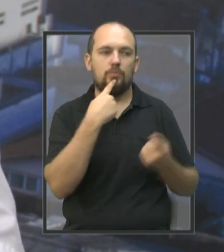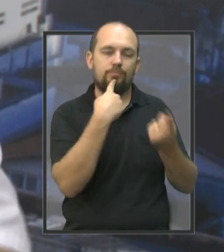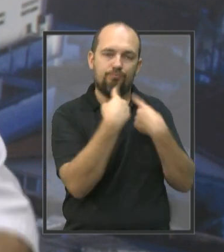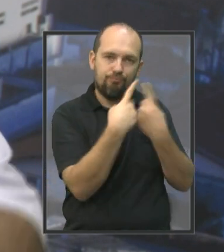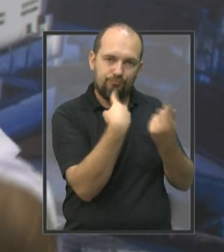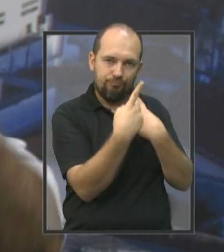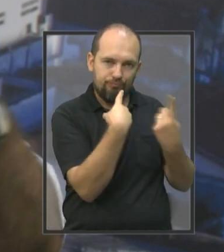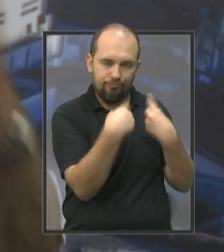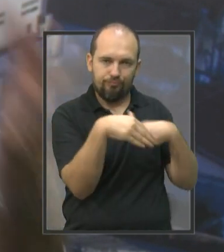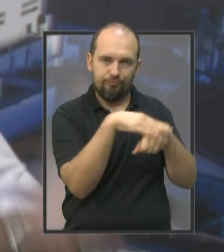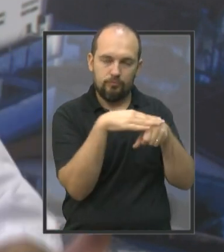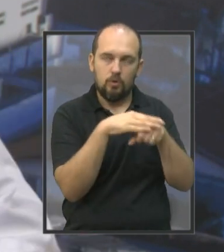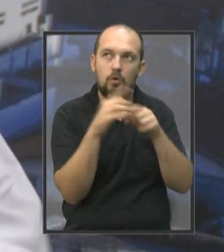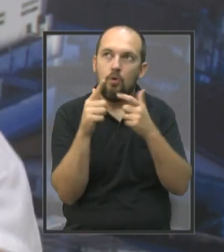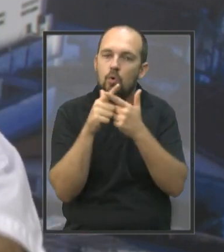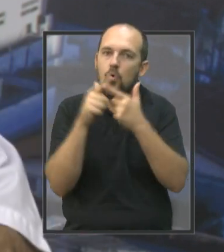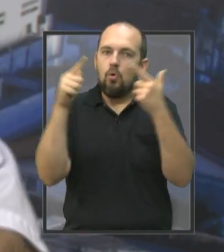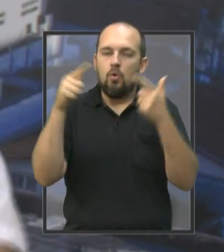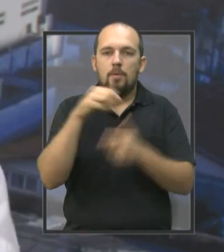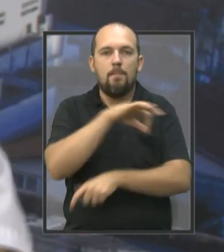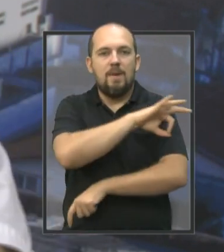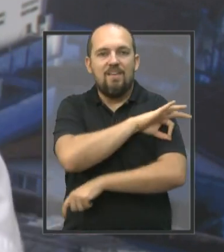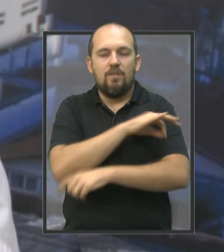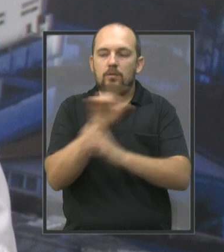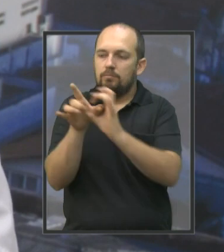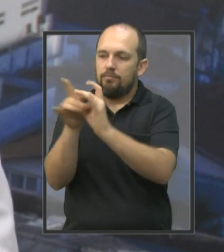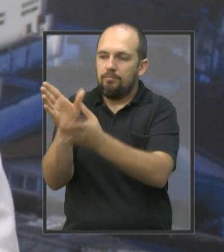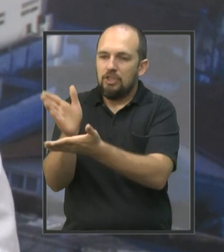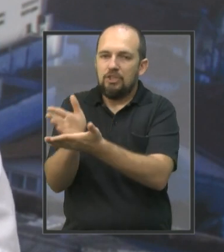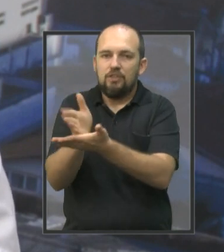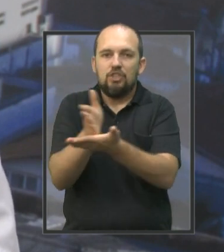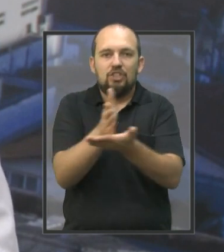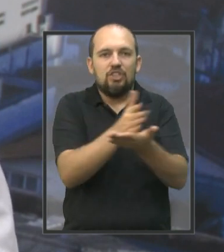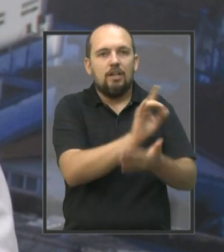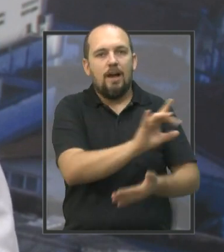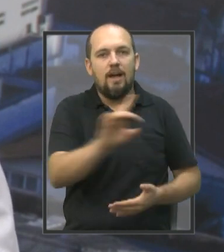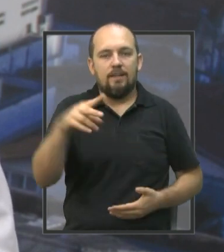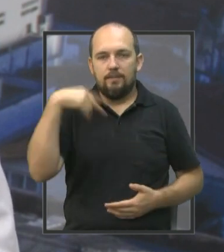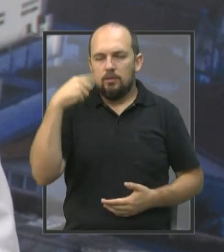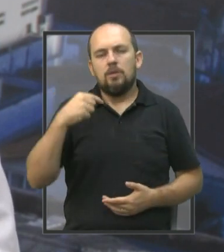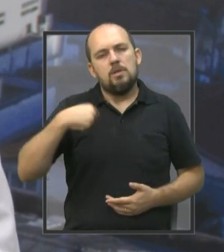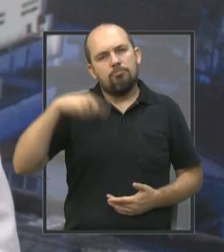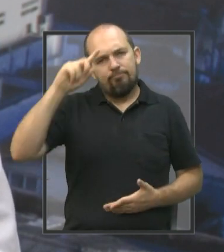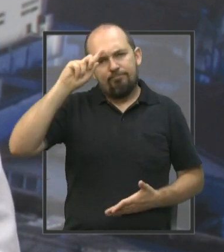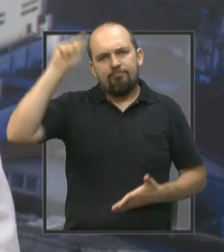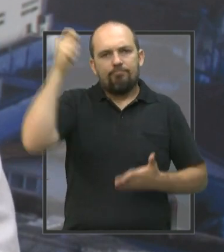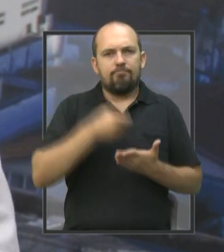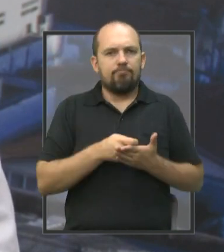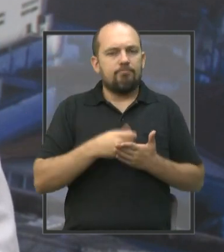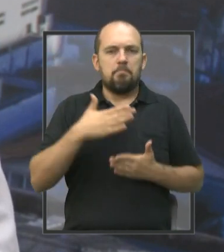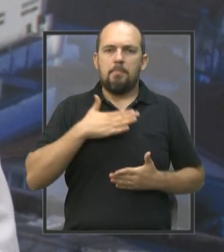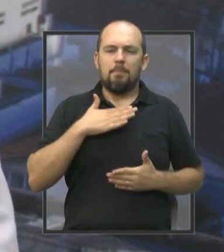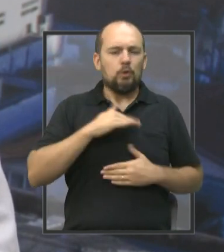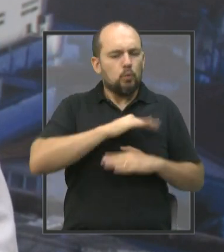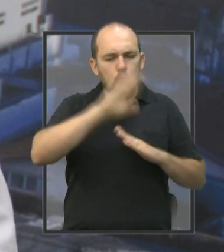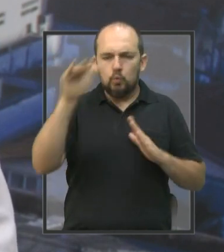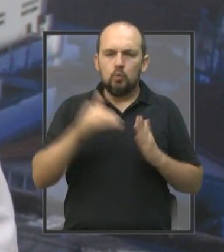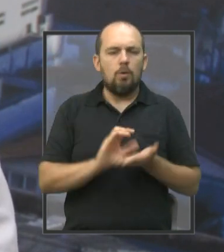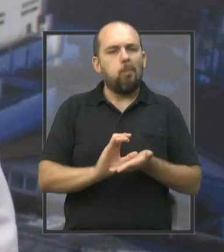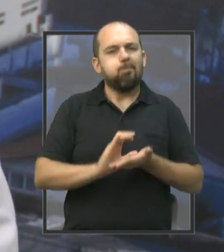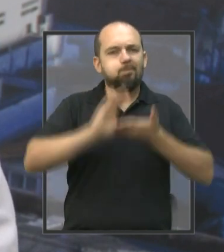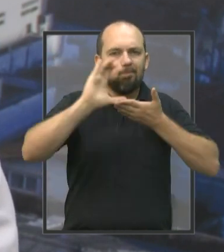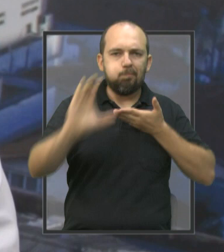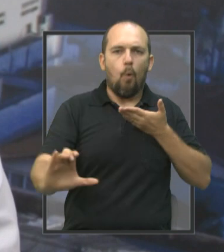prefeito distribuiu para todos os vereadores, eu distribuí toda a minha verba para